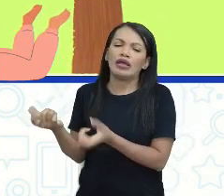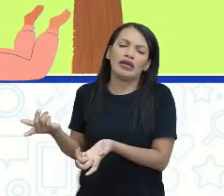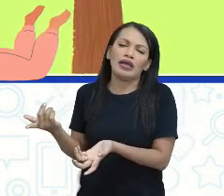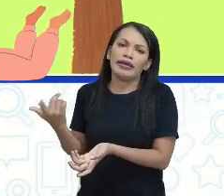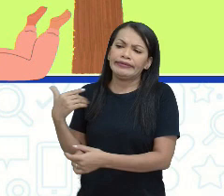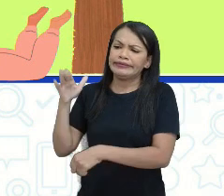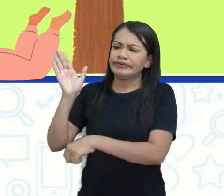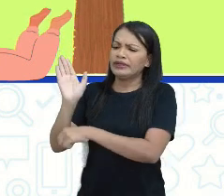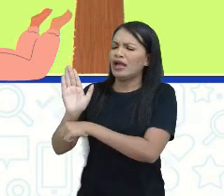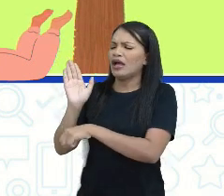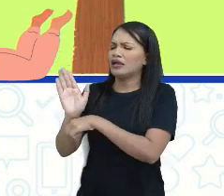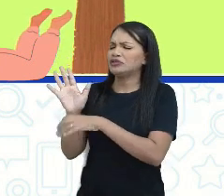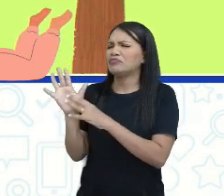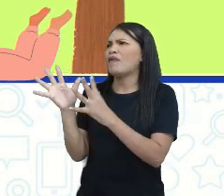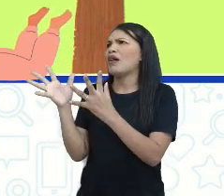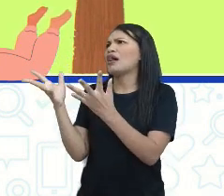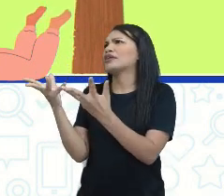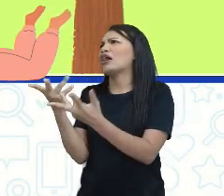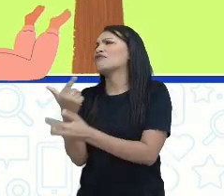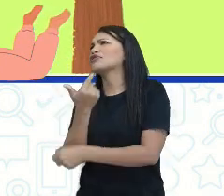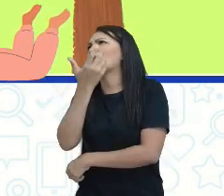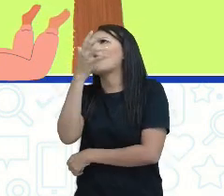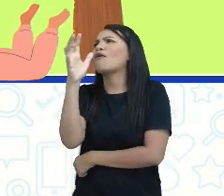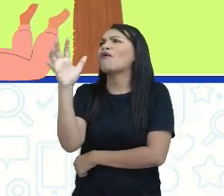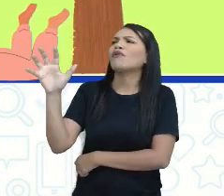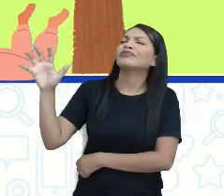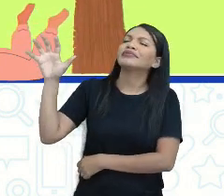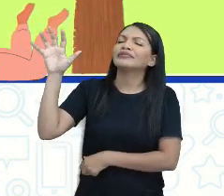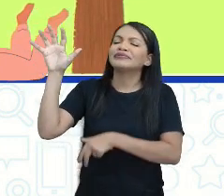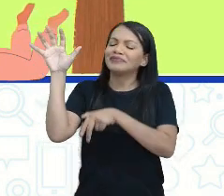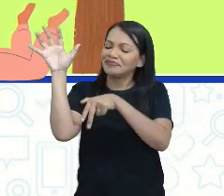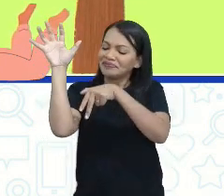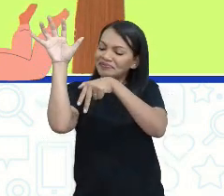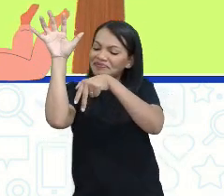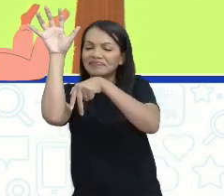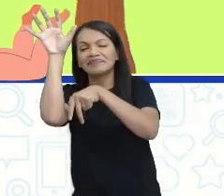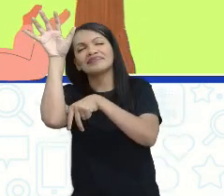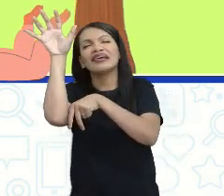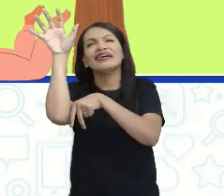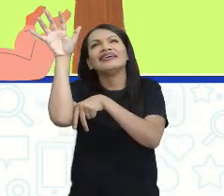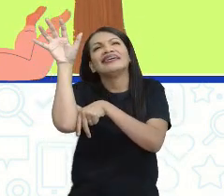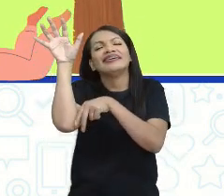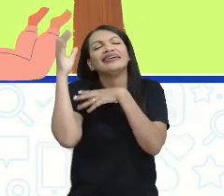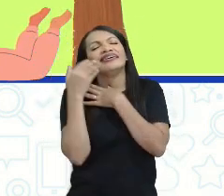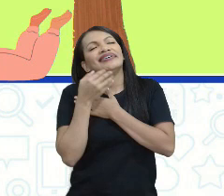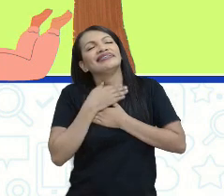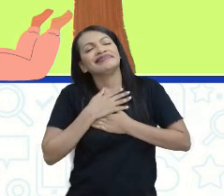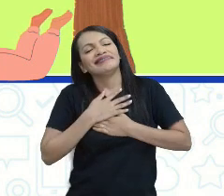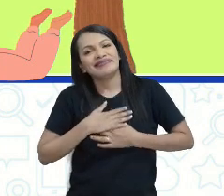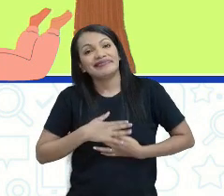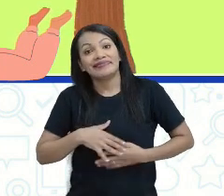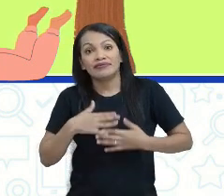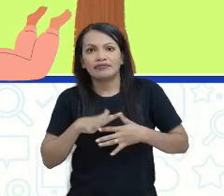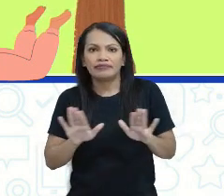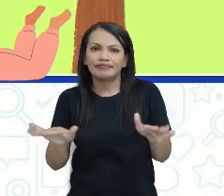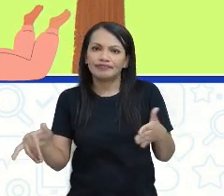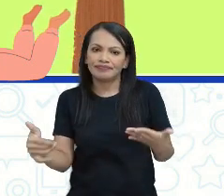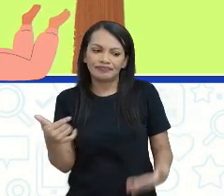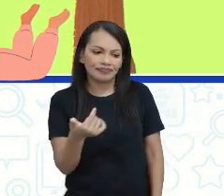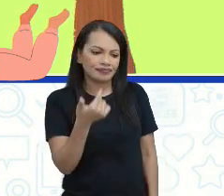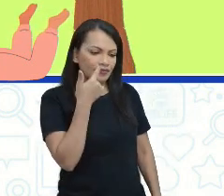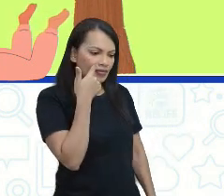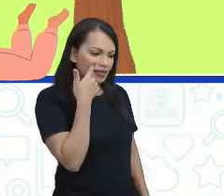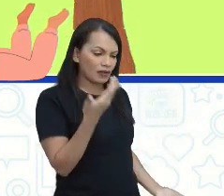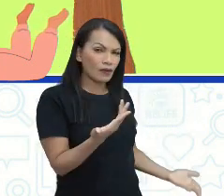super agradáveis à sombra das bananeiras debaixo dos laranjais. Quando Oswald traz um quintal